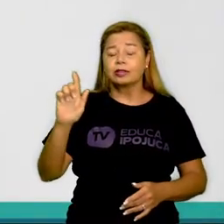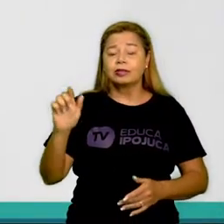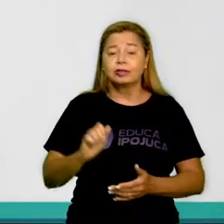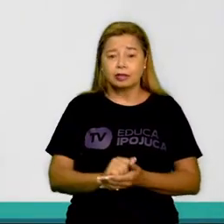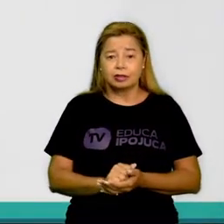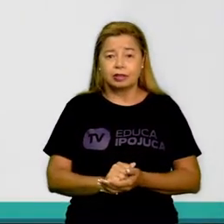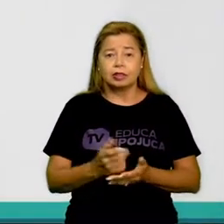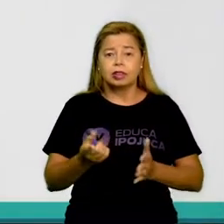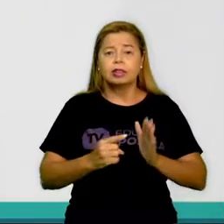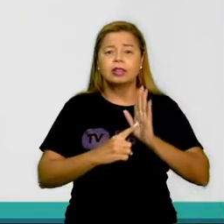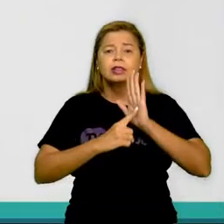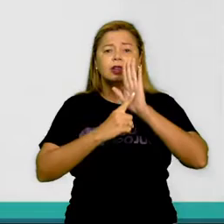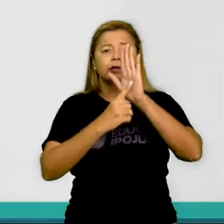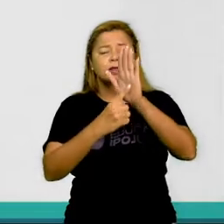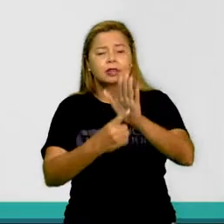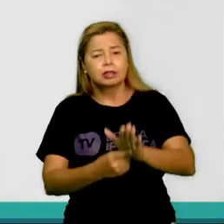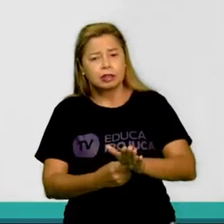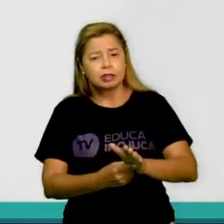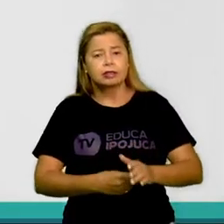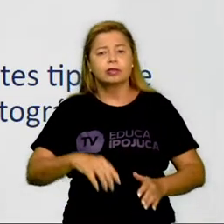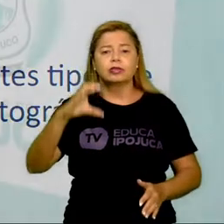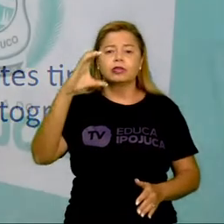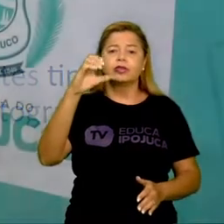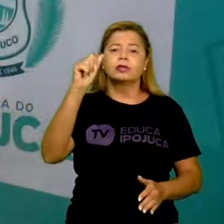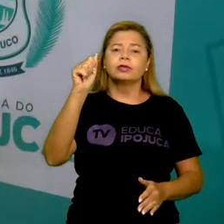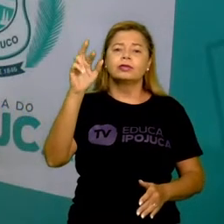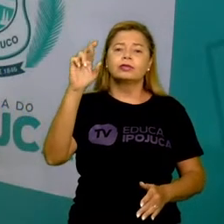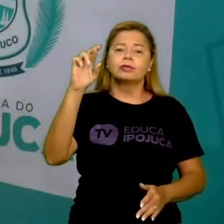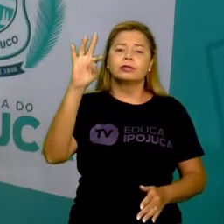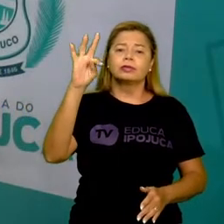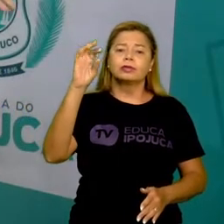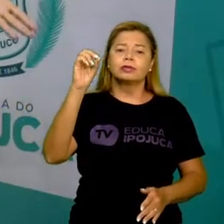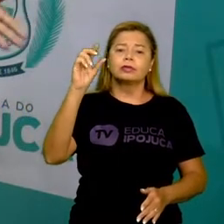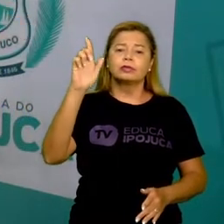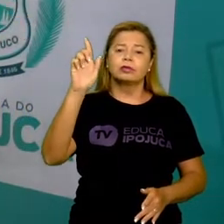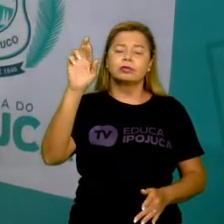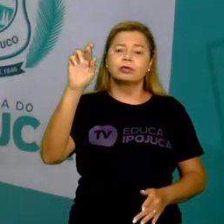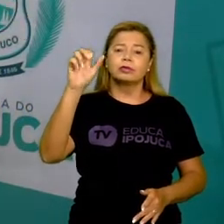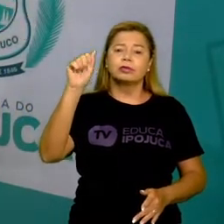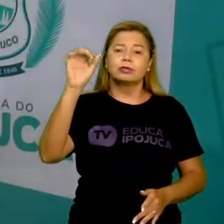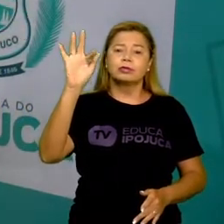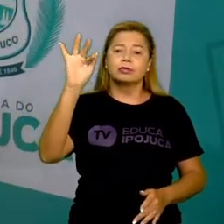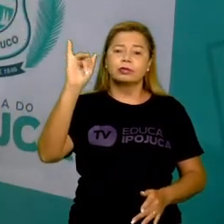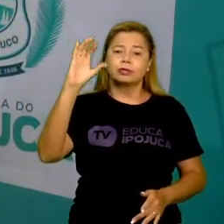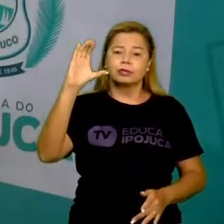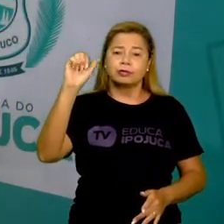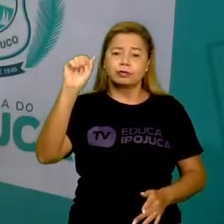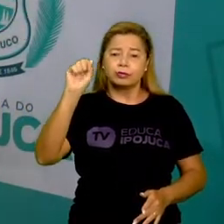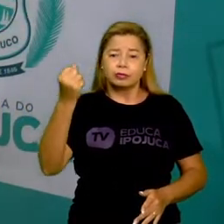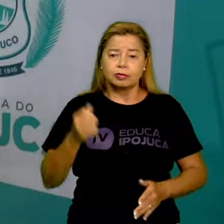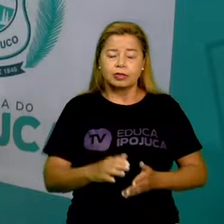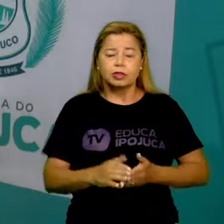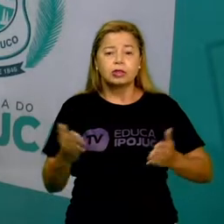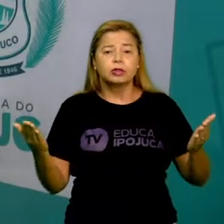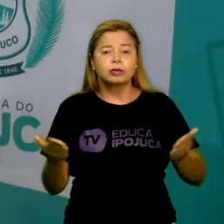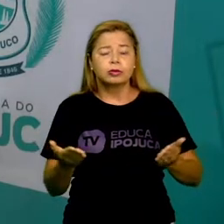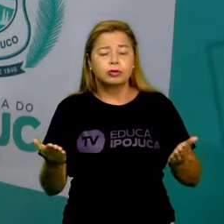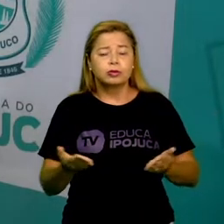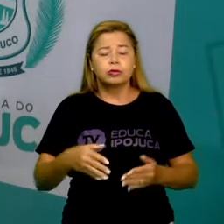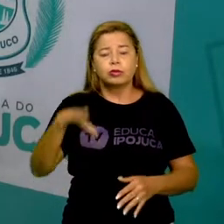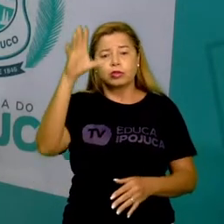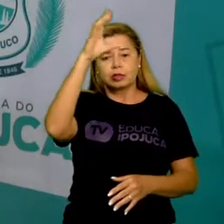representações cartográficas. E o que iremos debater nessa aula, professora? Iremos